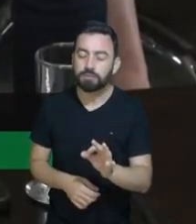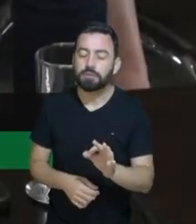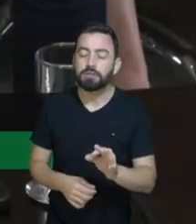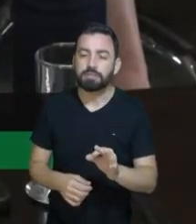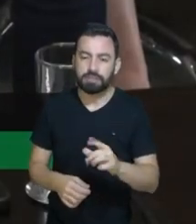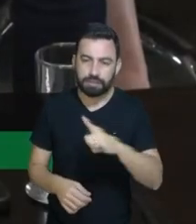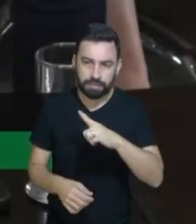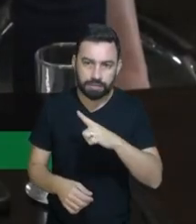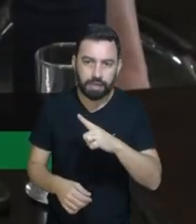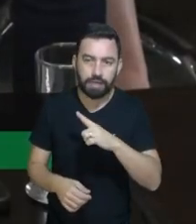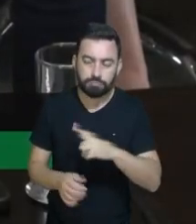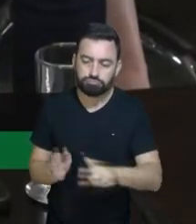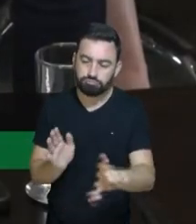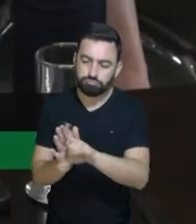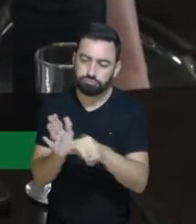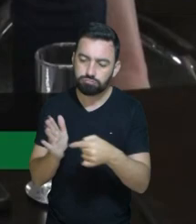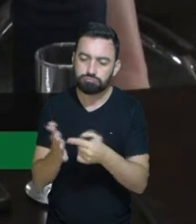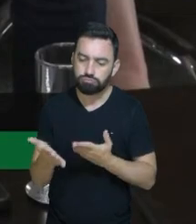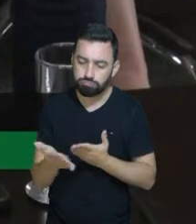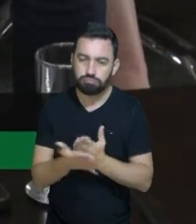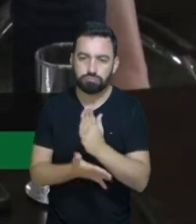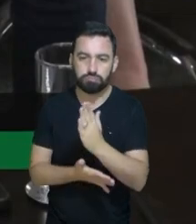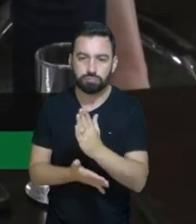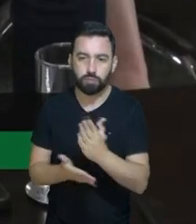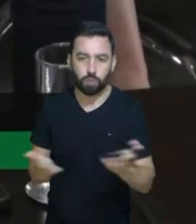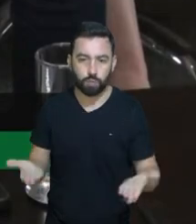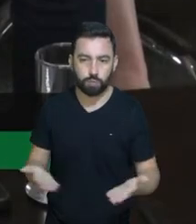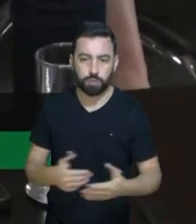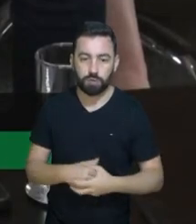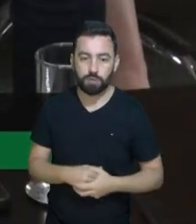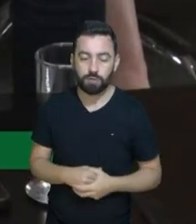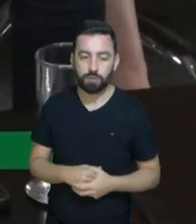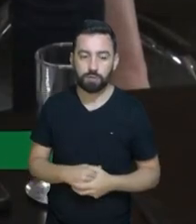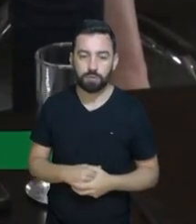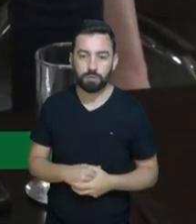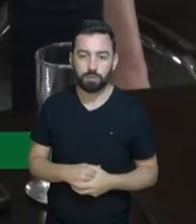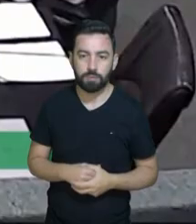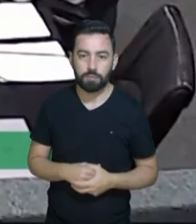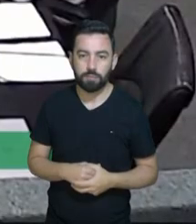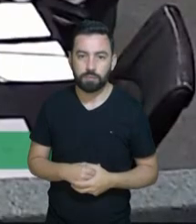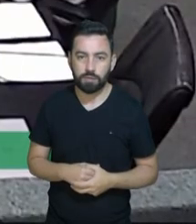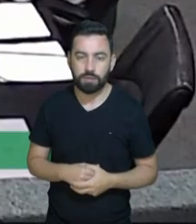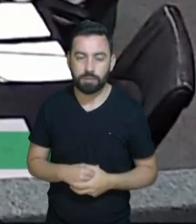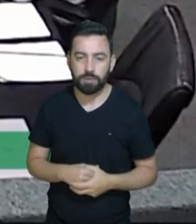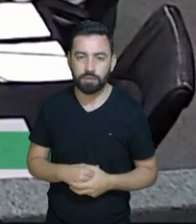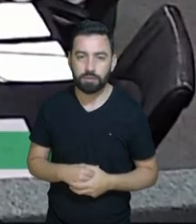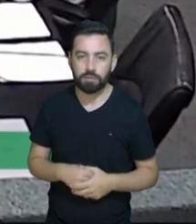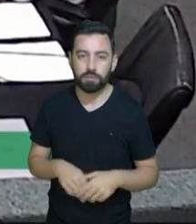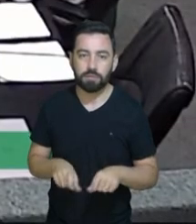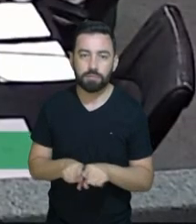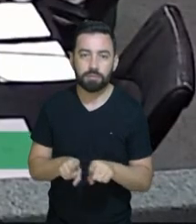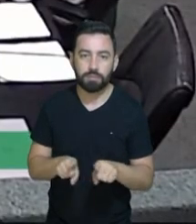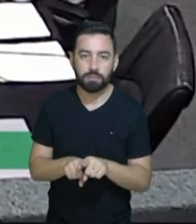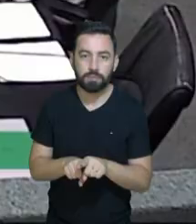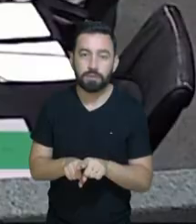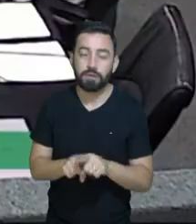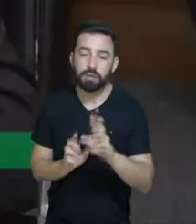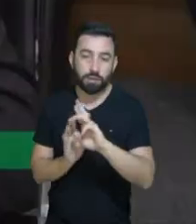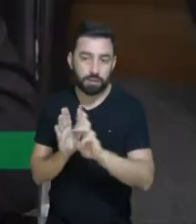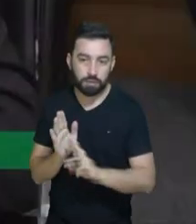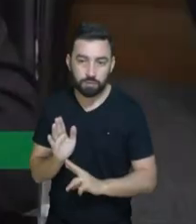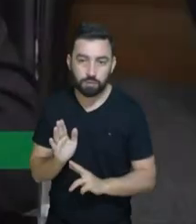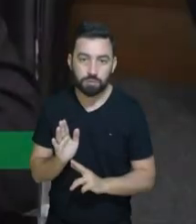legalidade e ele sanciona a lei hoje no dia de hoje obrigado Deputado só para completar eu também fui relator do projeto da